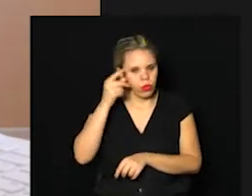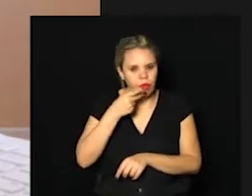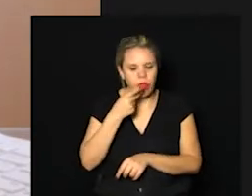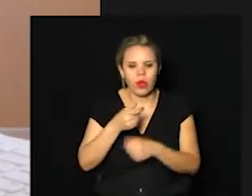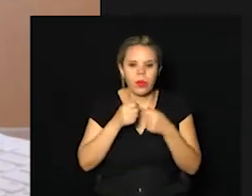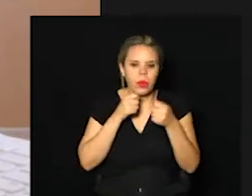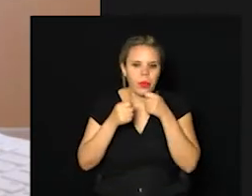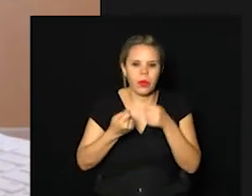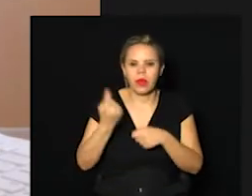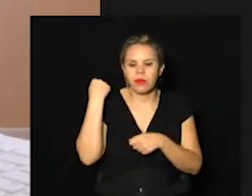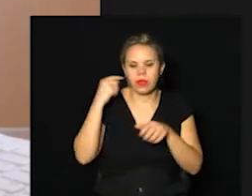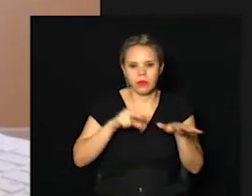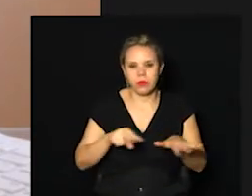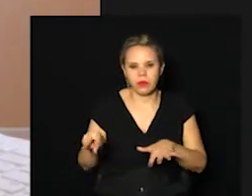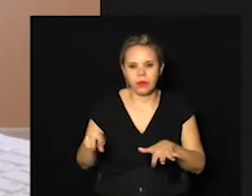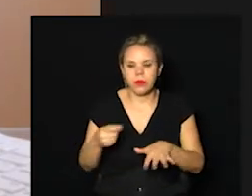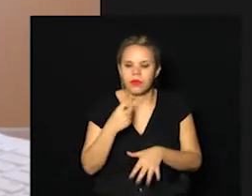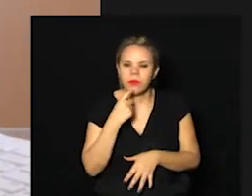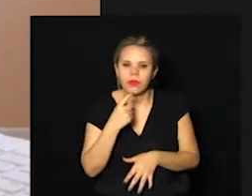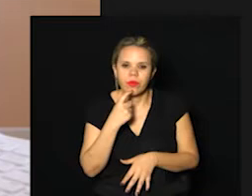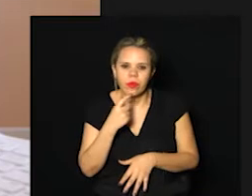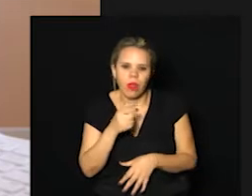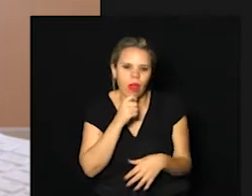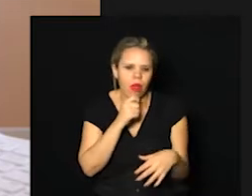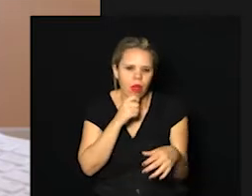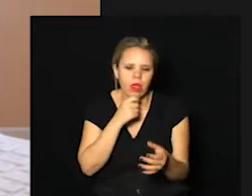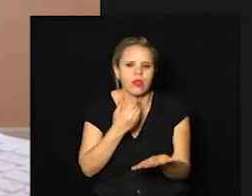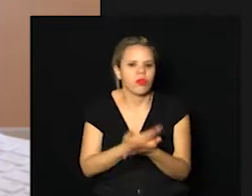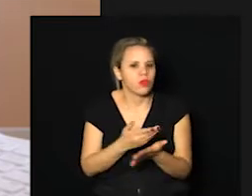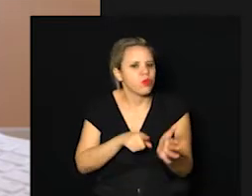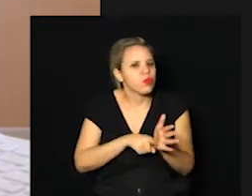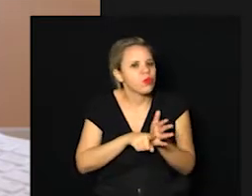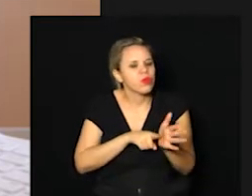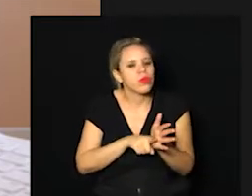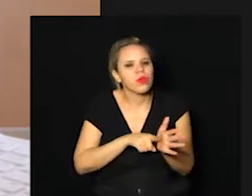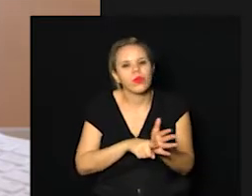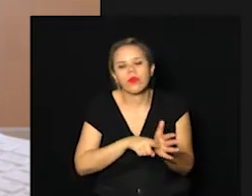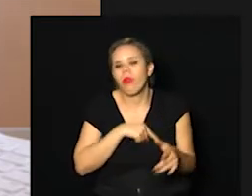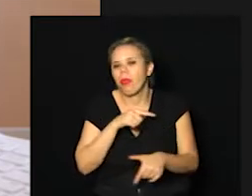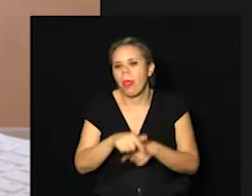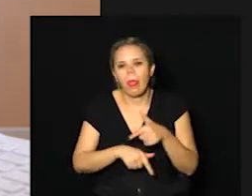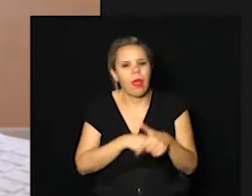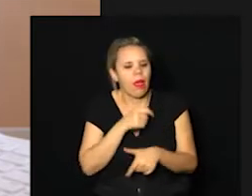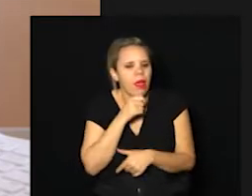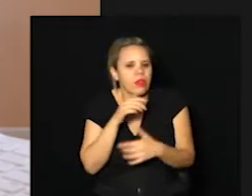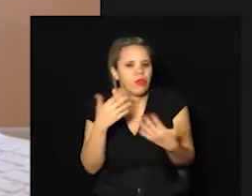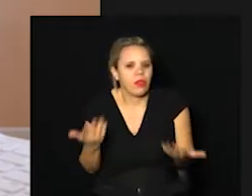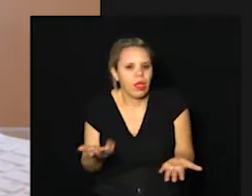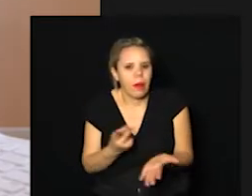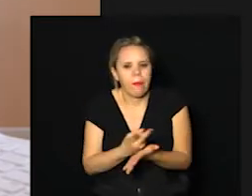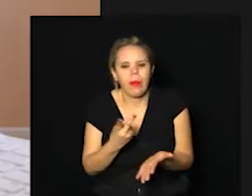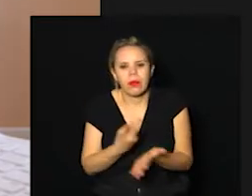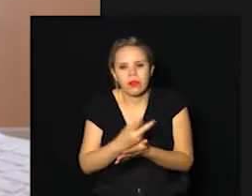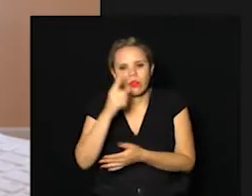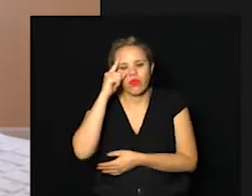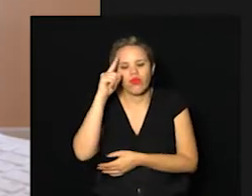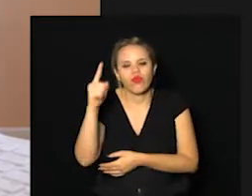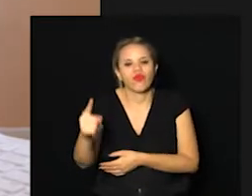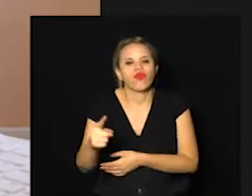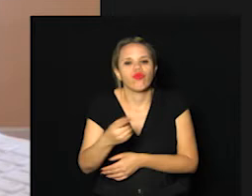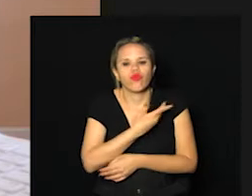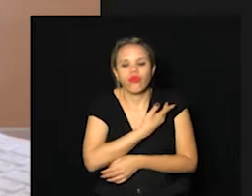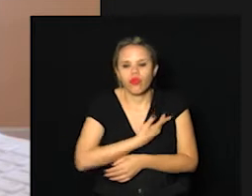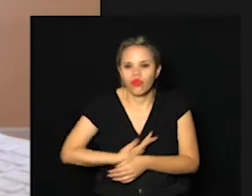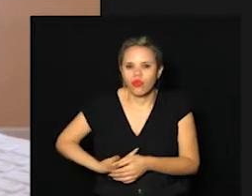última semana que Campinas ainda vai estudar, mas que não trabalharia talvez com a mesma data aí do